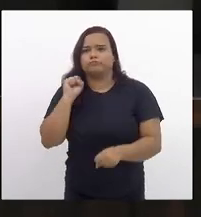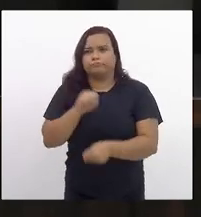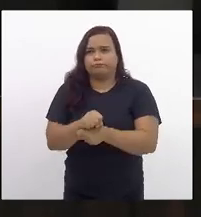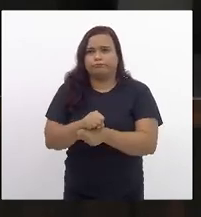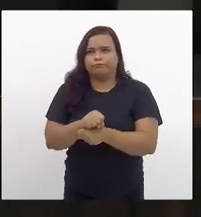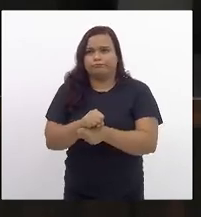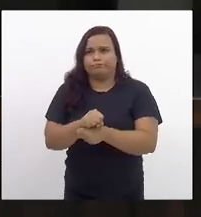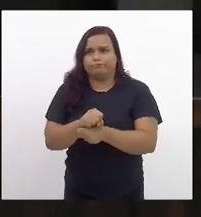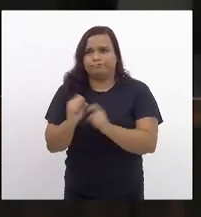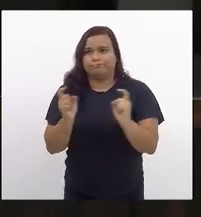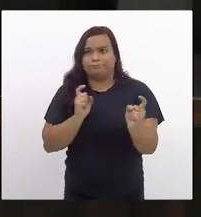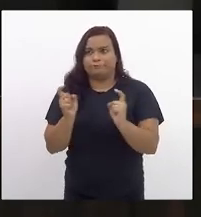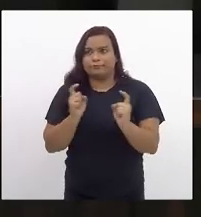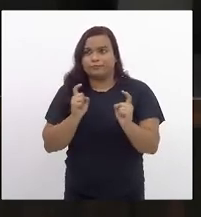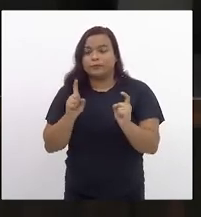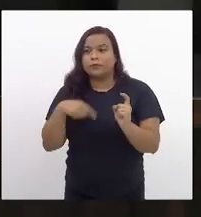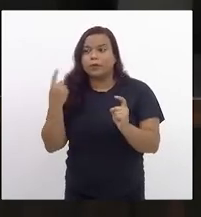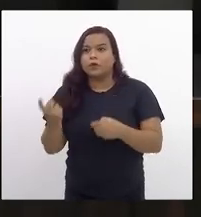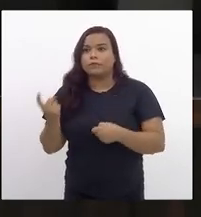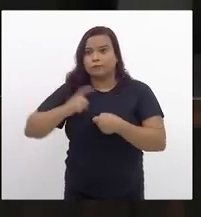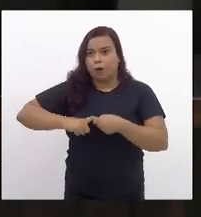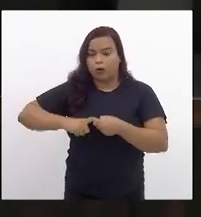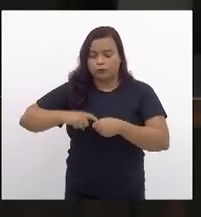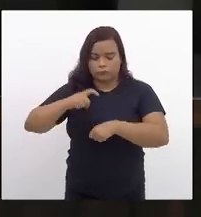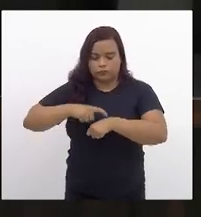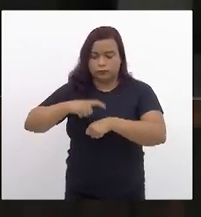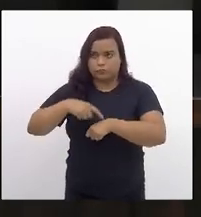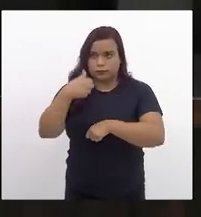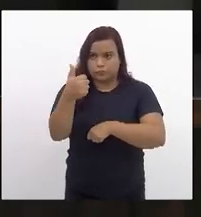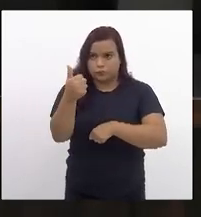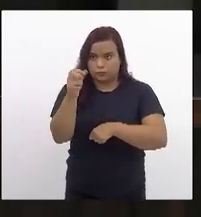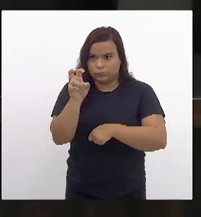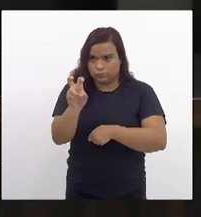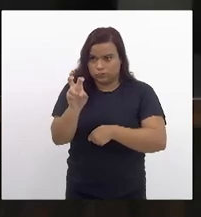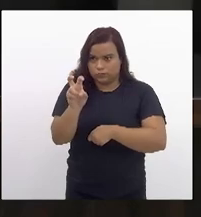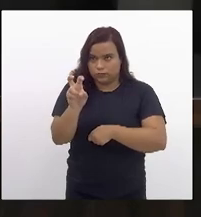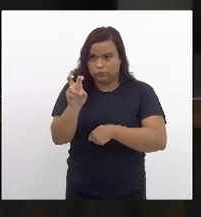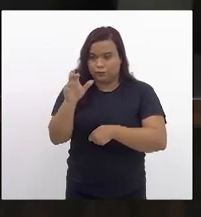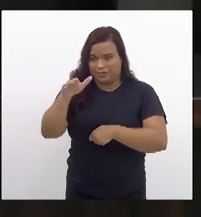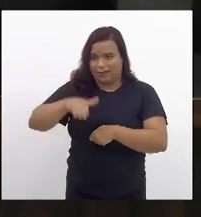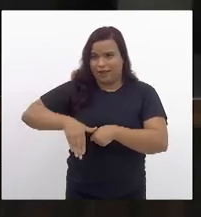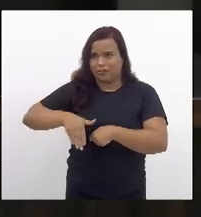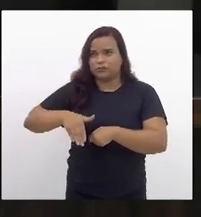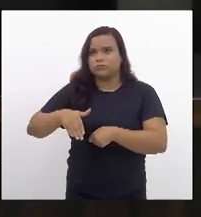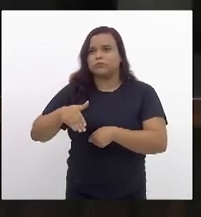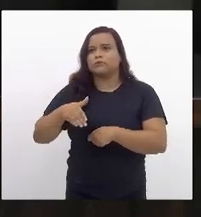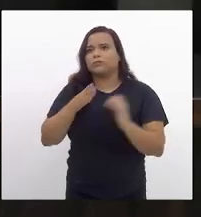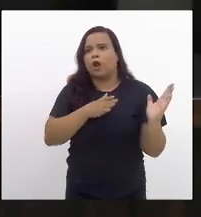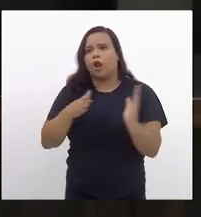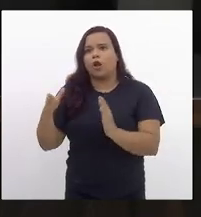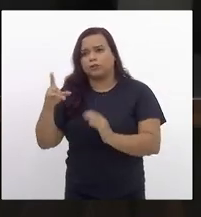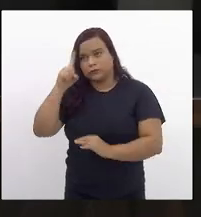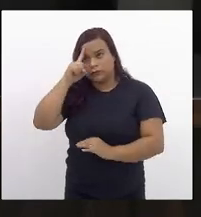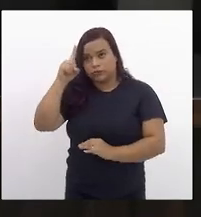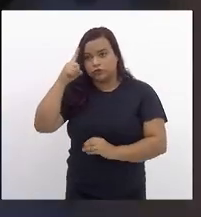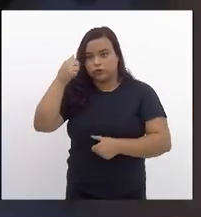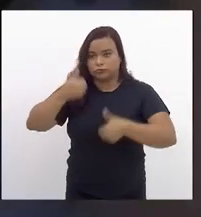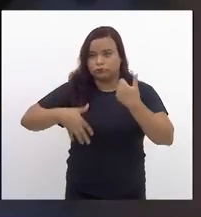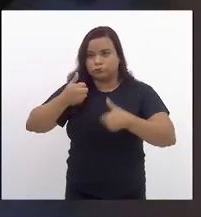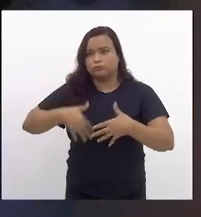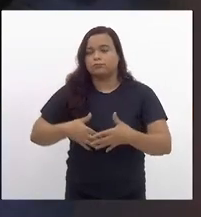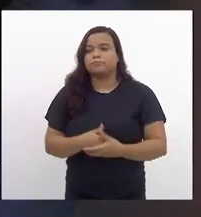sessão retornarmos às 15horas com a ordem do dia